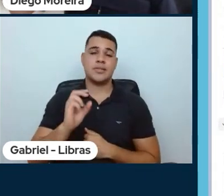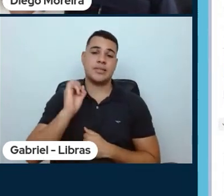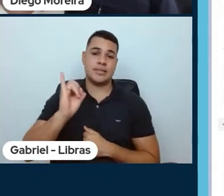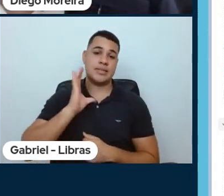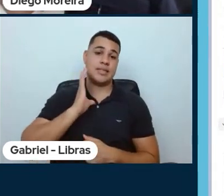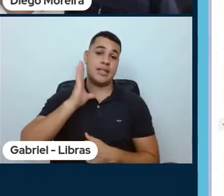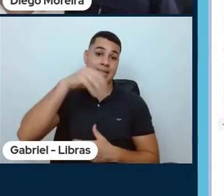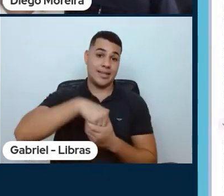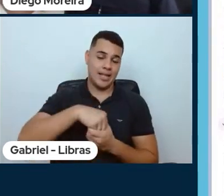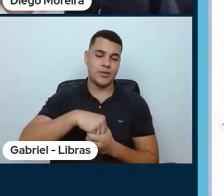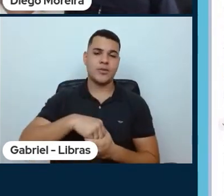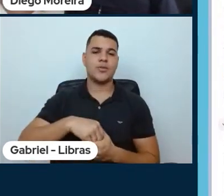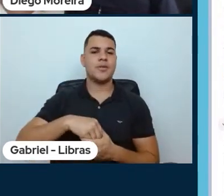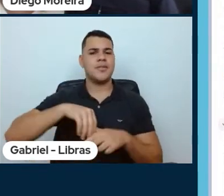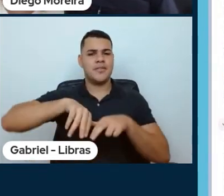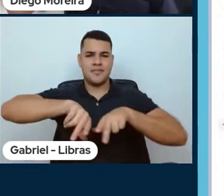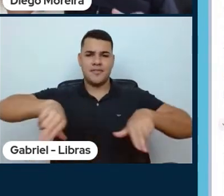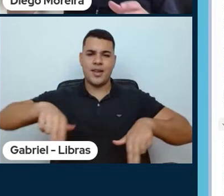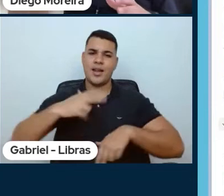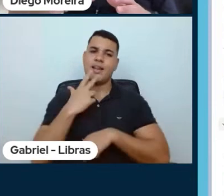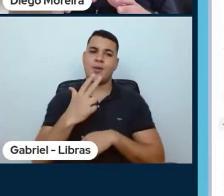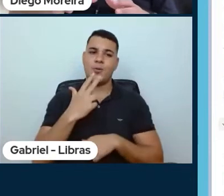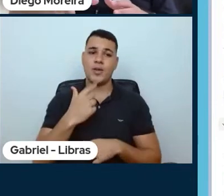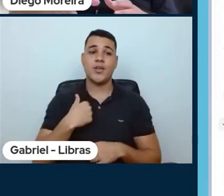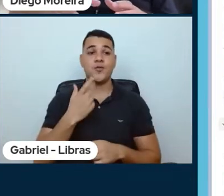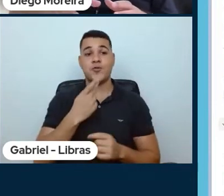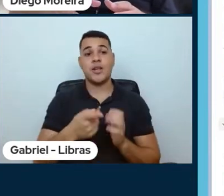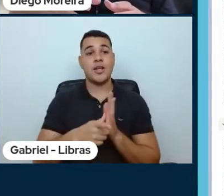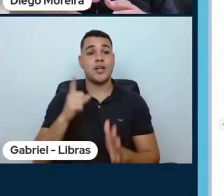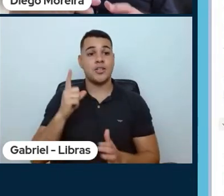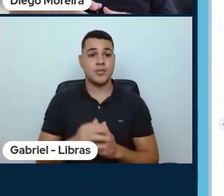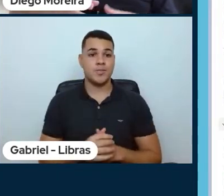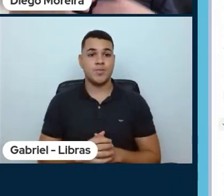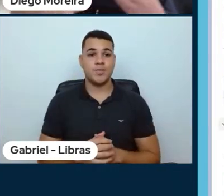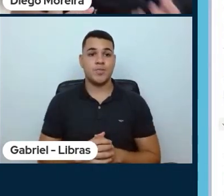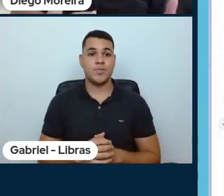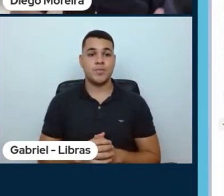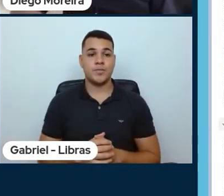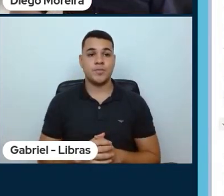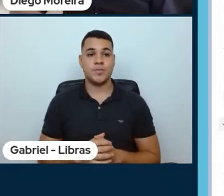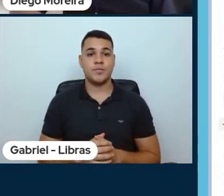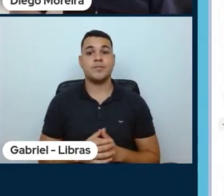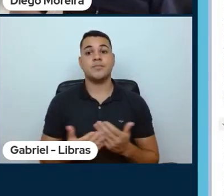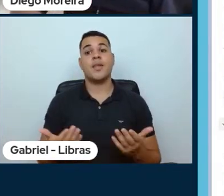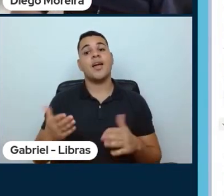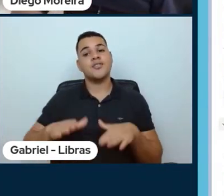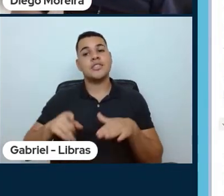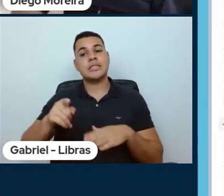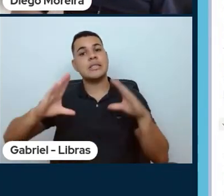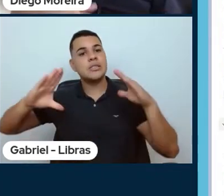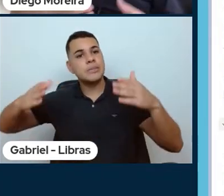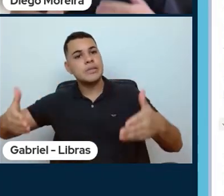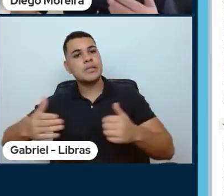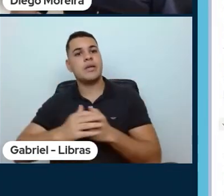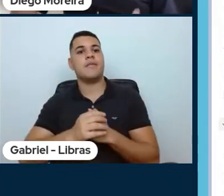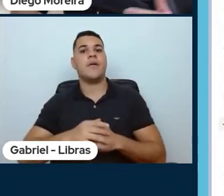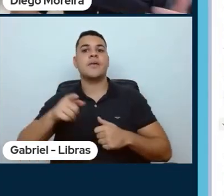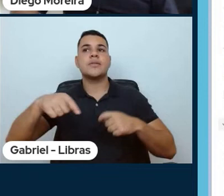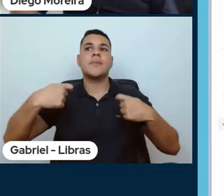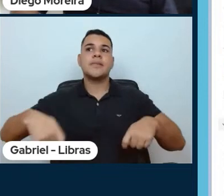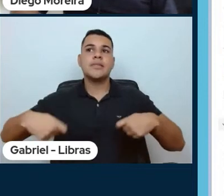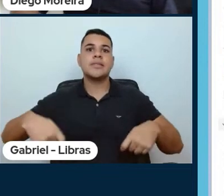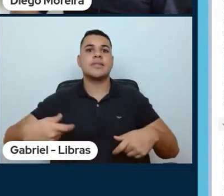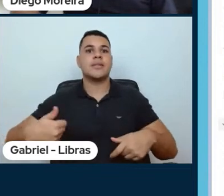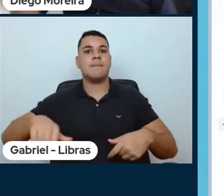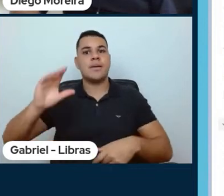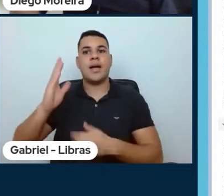vezes, como eu disse agora há pouco, né, a gente às vezes pensa assim: "Ah, mas isso é muito específico, isso daqui tem que ser uma grande corporação que